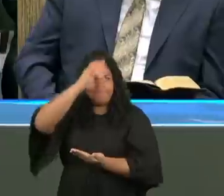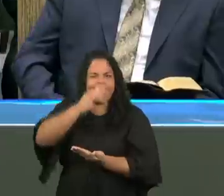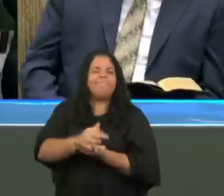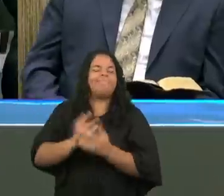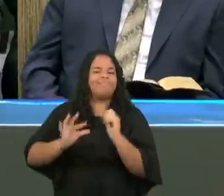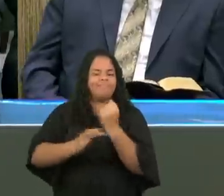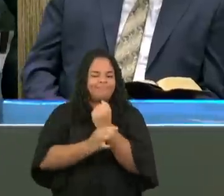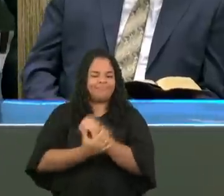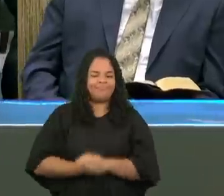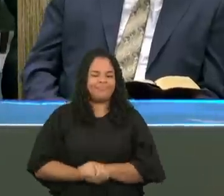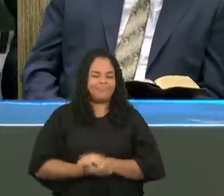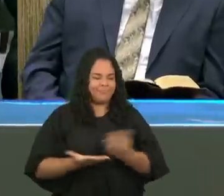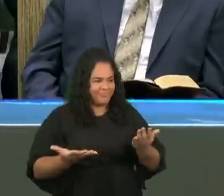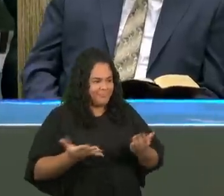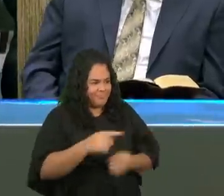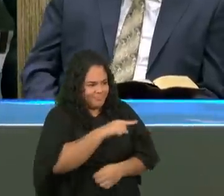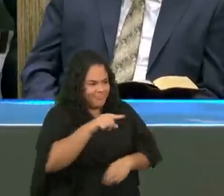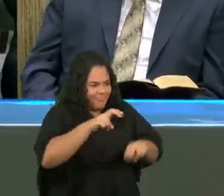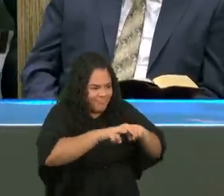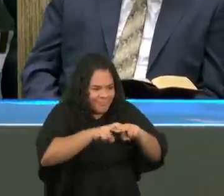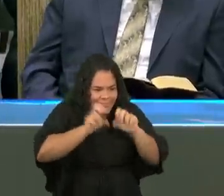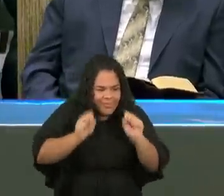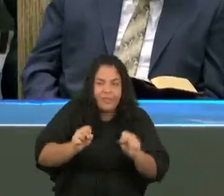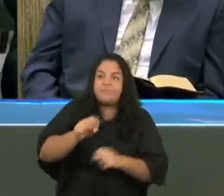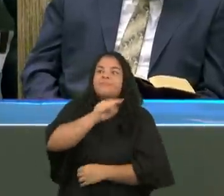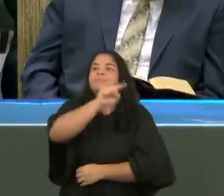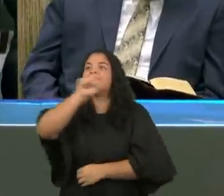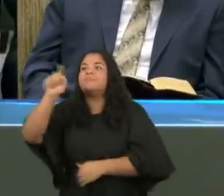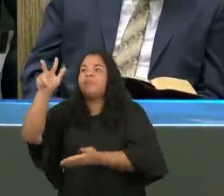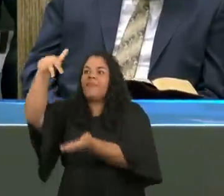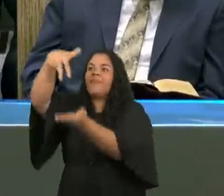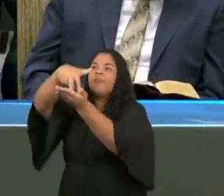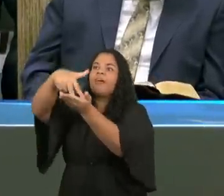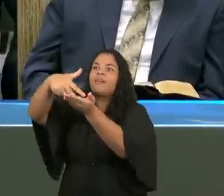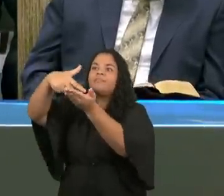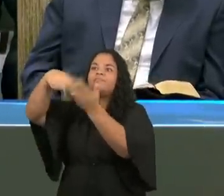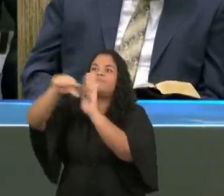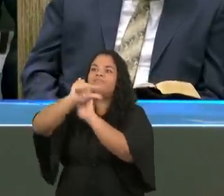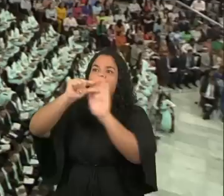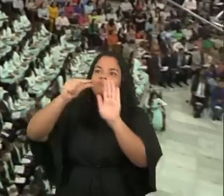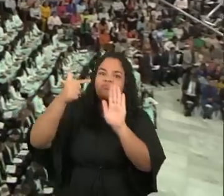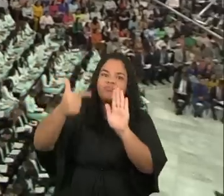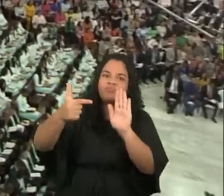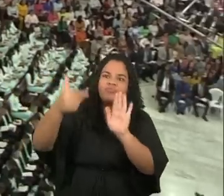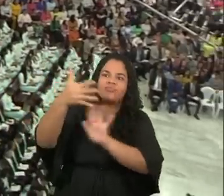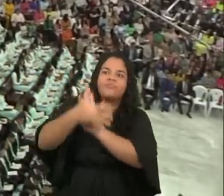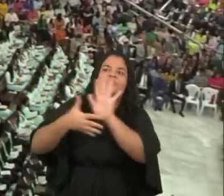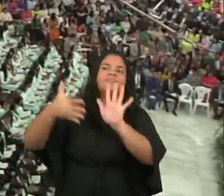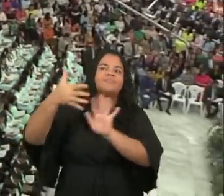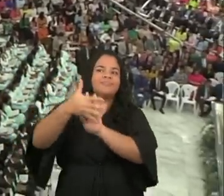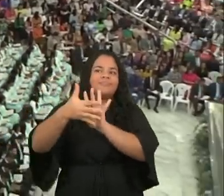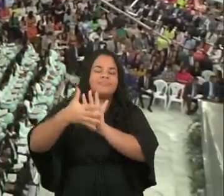podem sentar. Vamos lá? Versículo 2, 1, 2, 3.